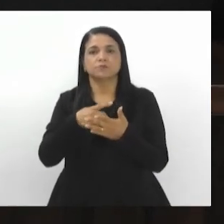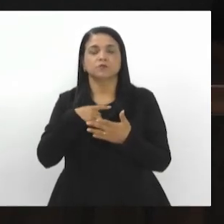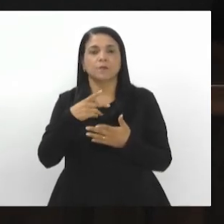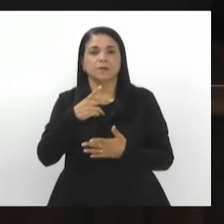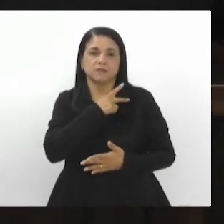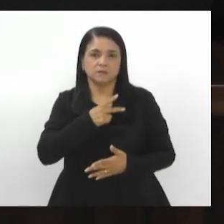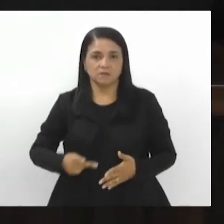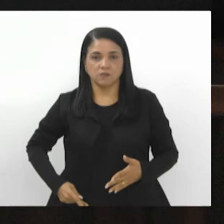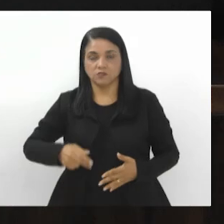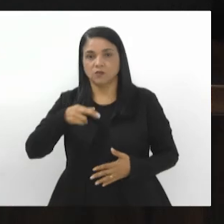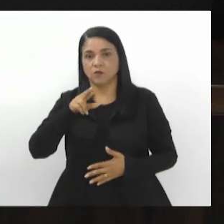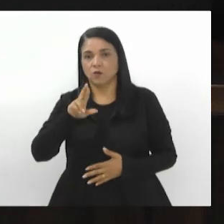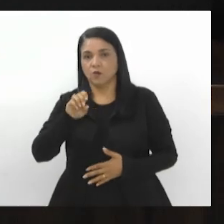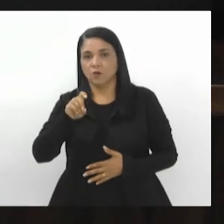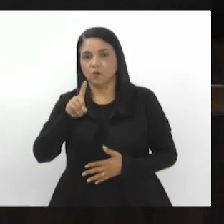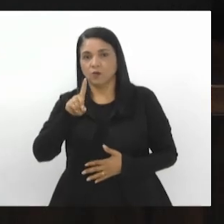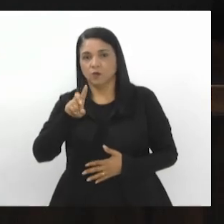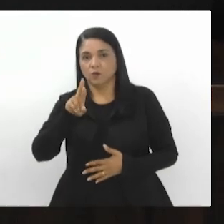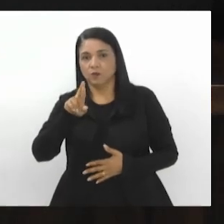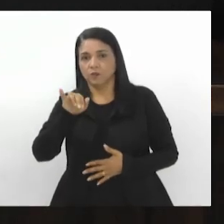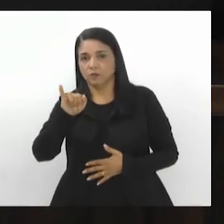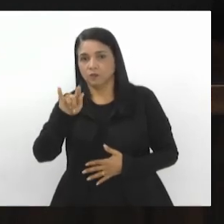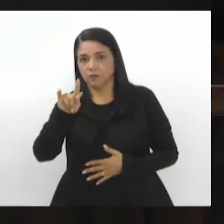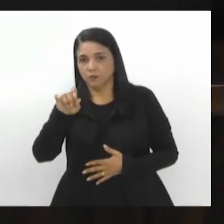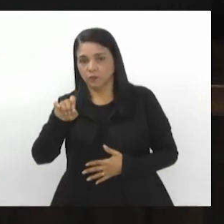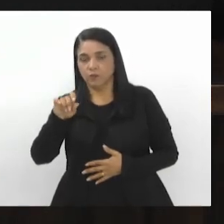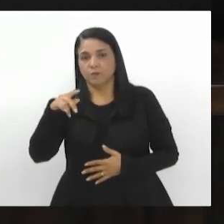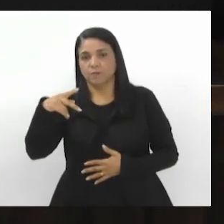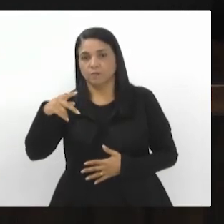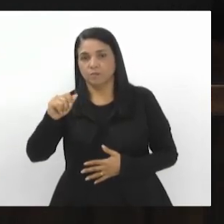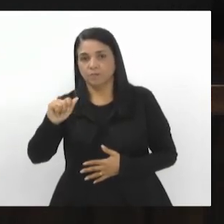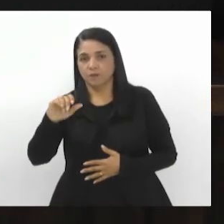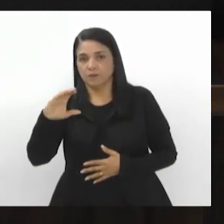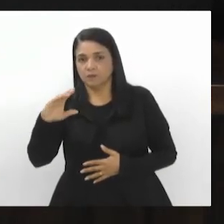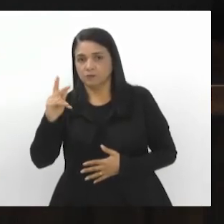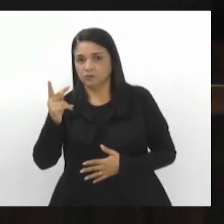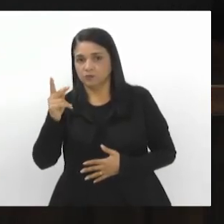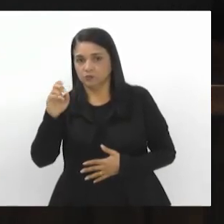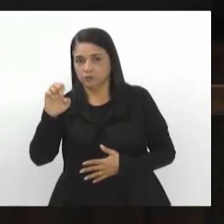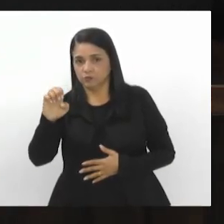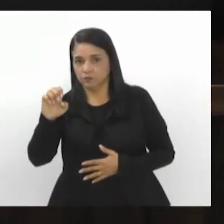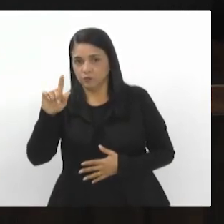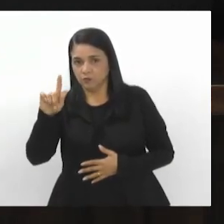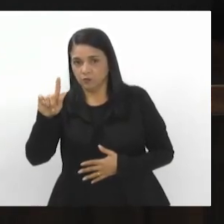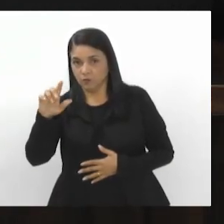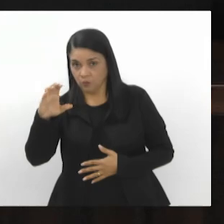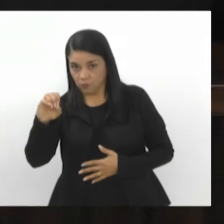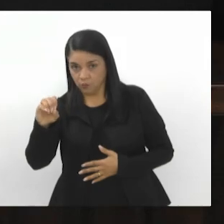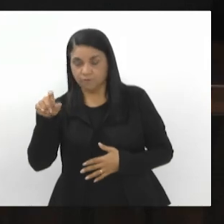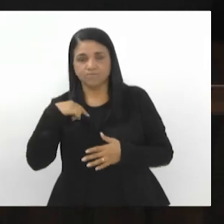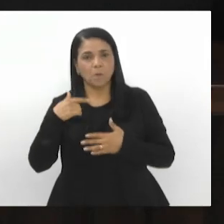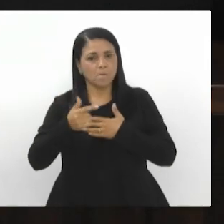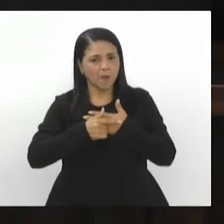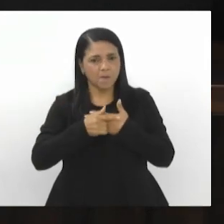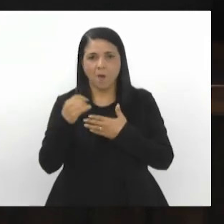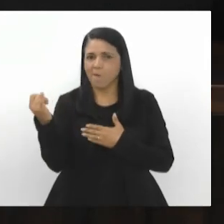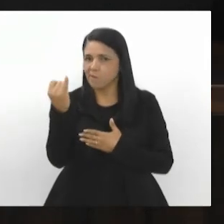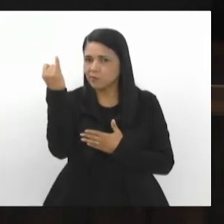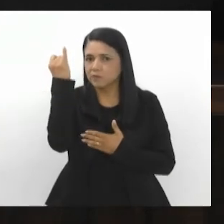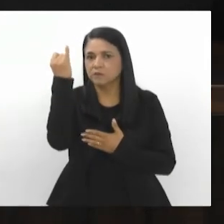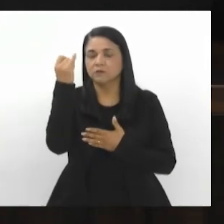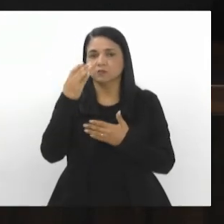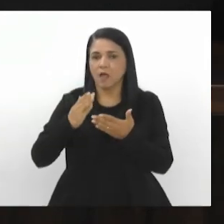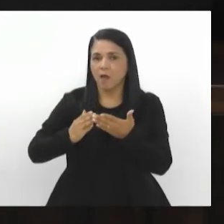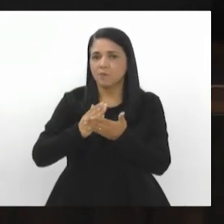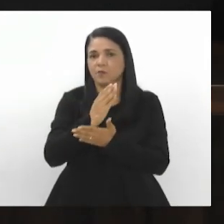Pacheco, nosso presidente do Senado, que também teve um papel enigmático à frente dessa